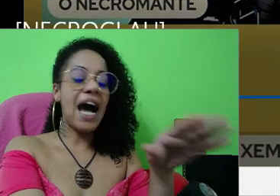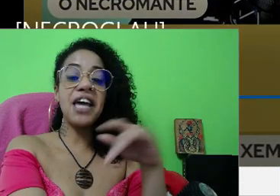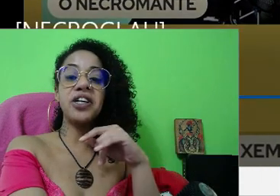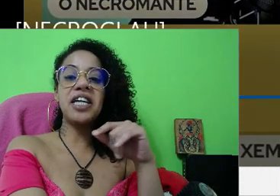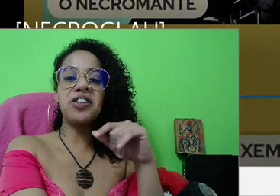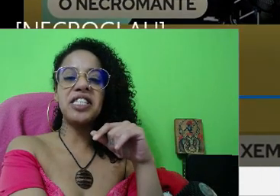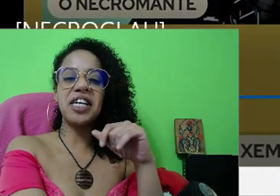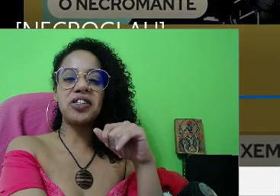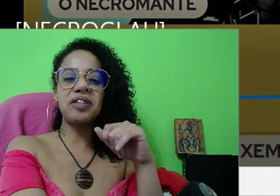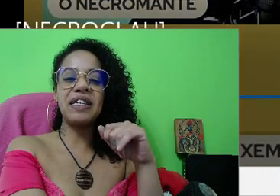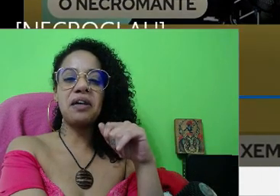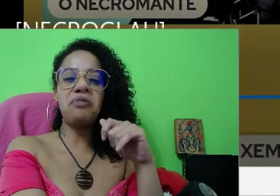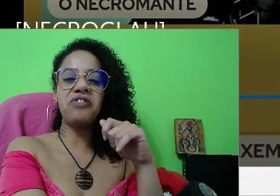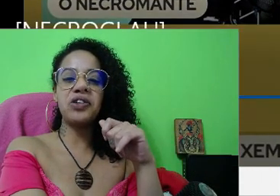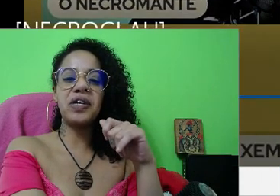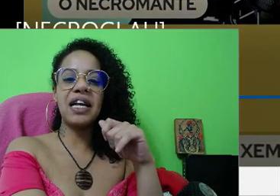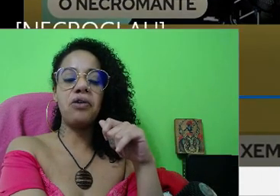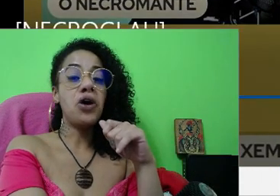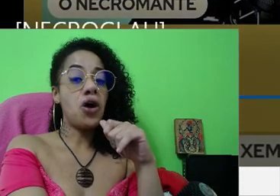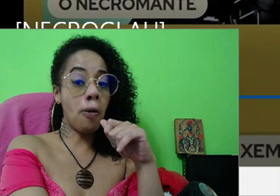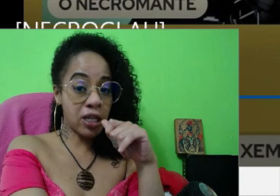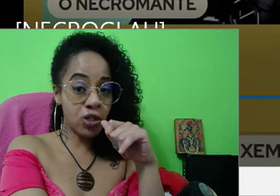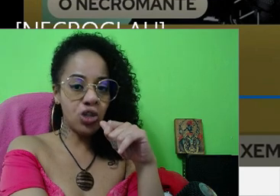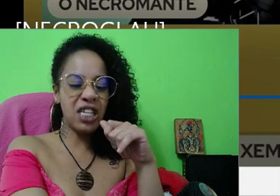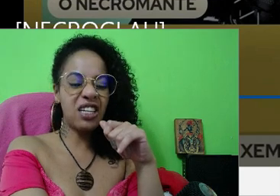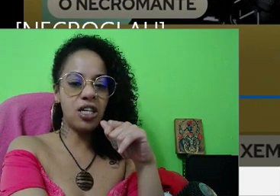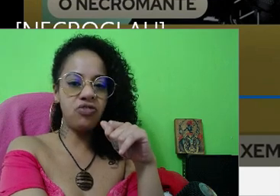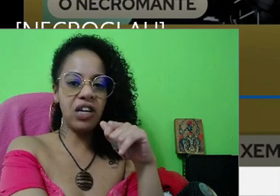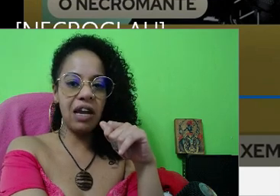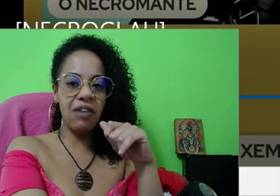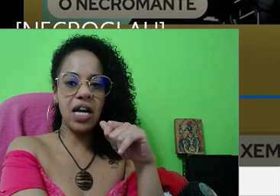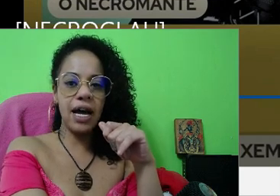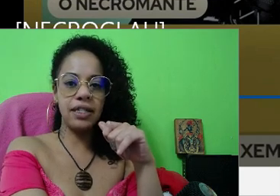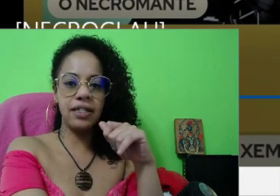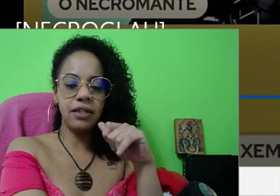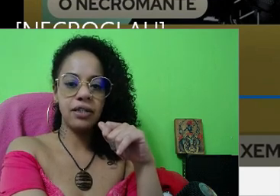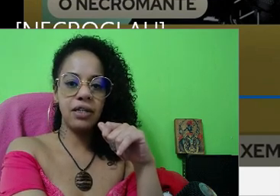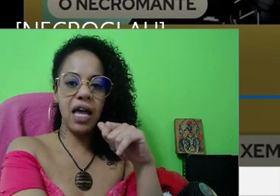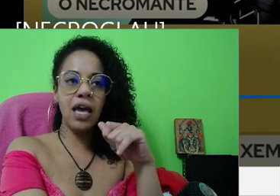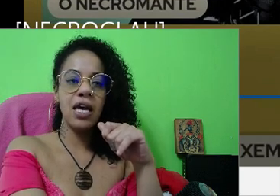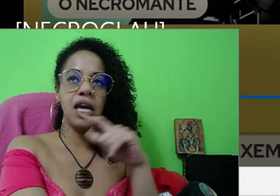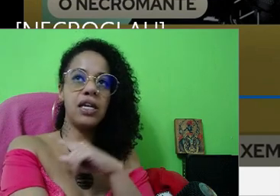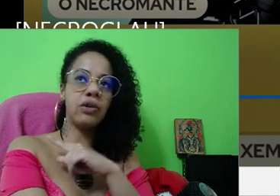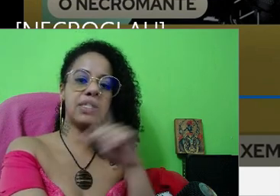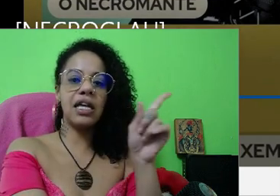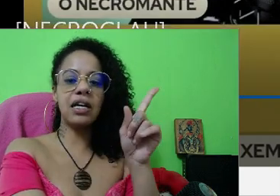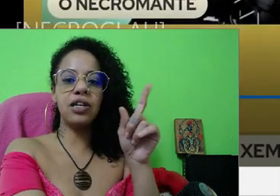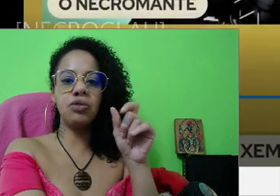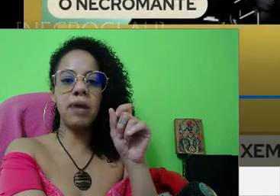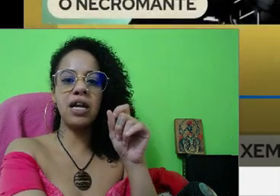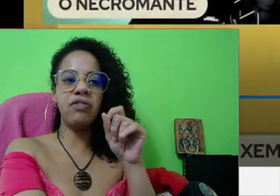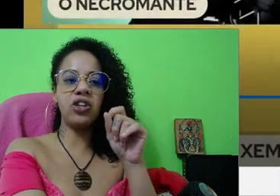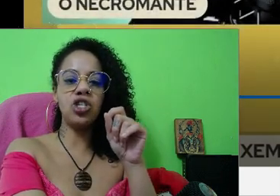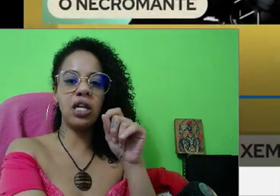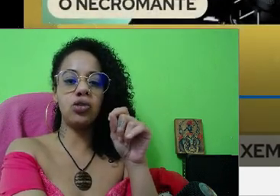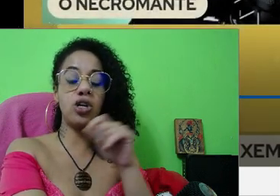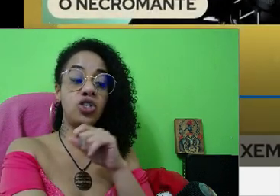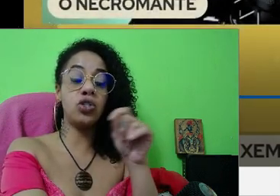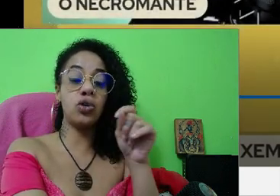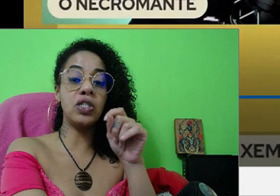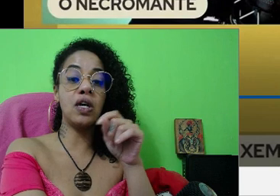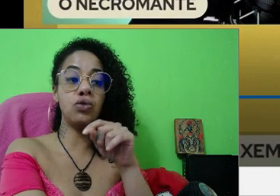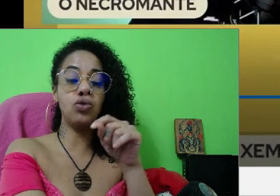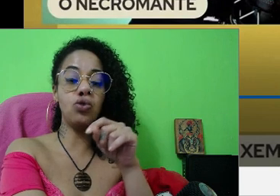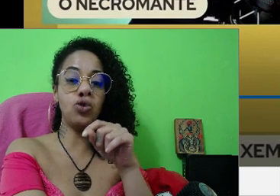aí outra coisa que eu também sempre falo no canal roupa suja esquerda de ver ela vai em casa né e não sair tacando merda em